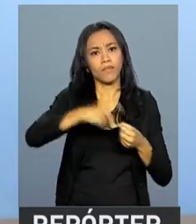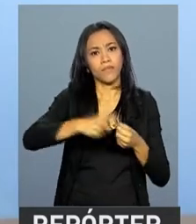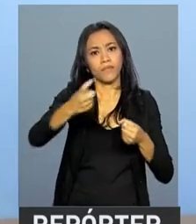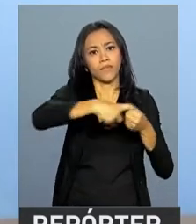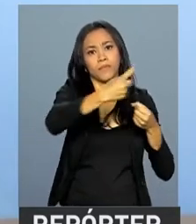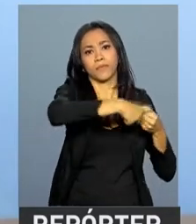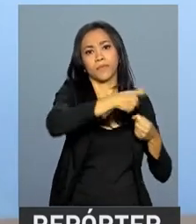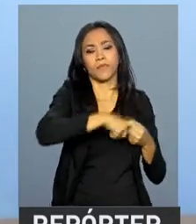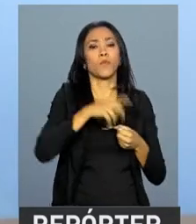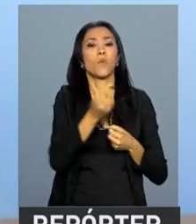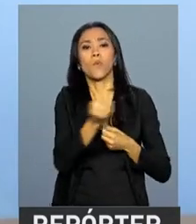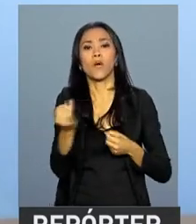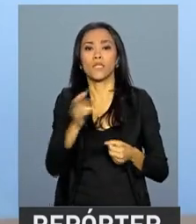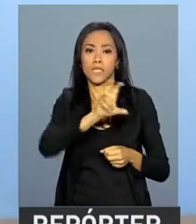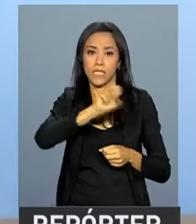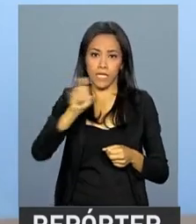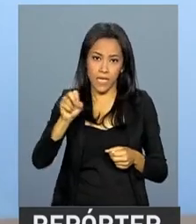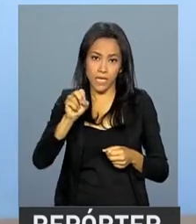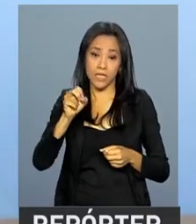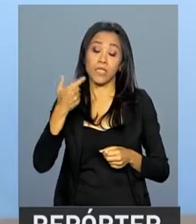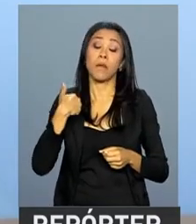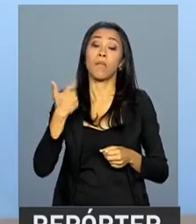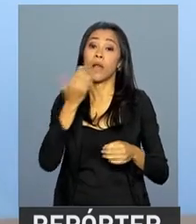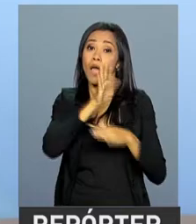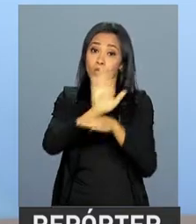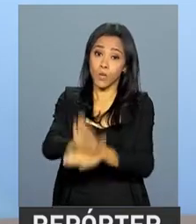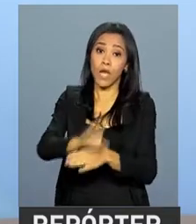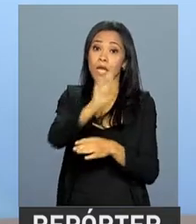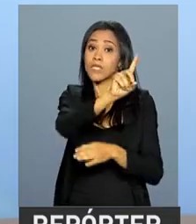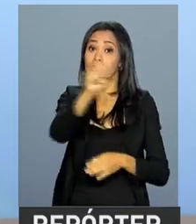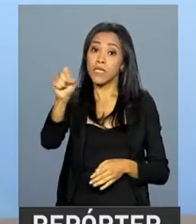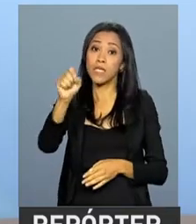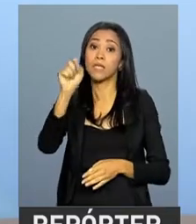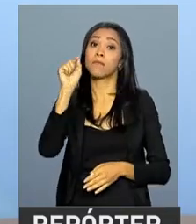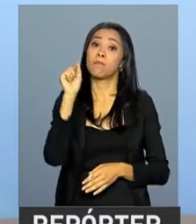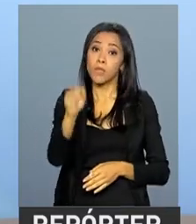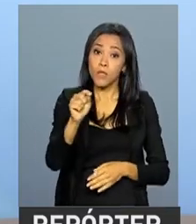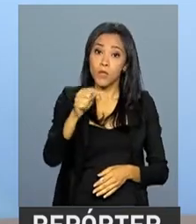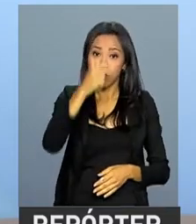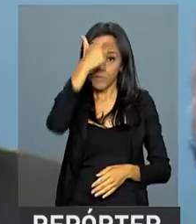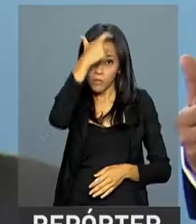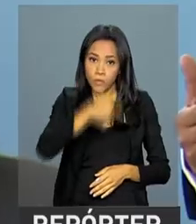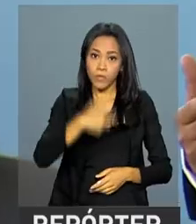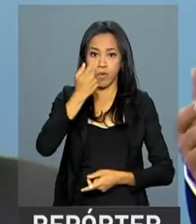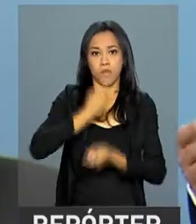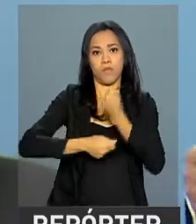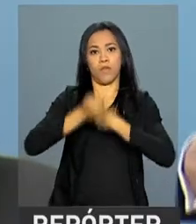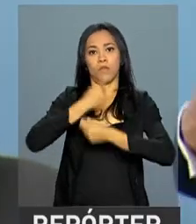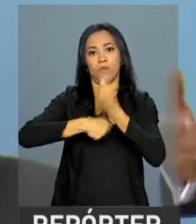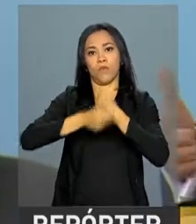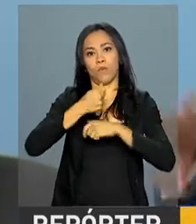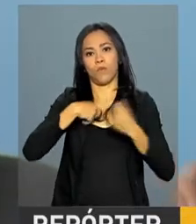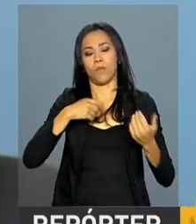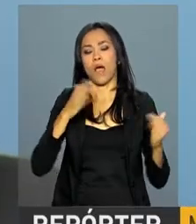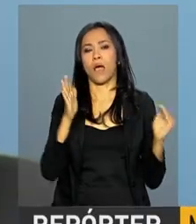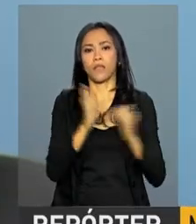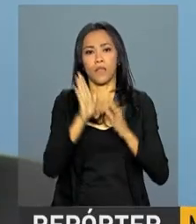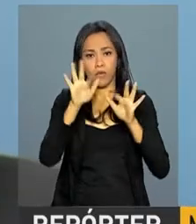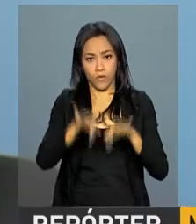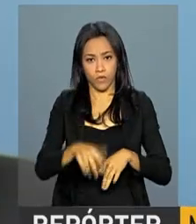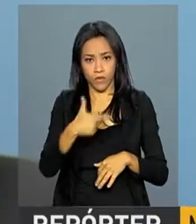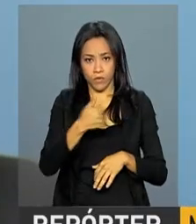para atender 100 mil empreendedores até o final de 2018 muitos sonham e